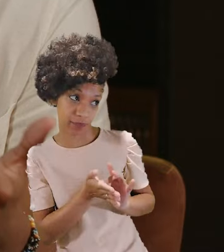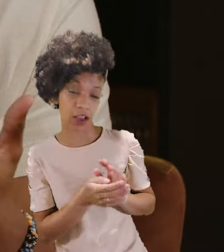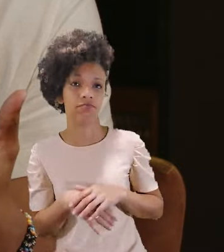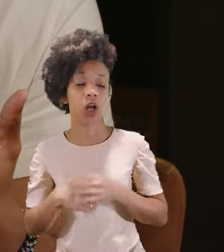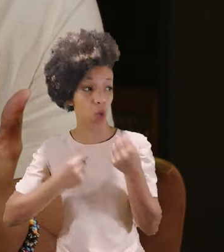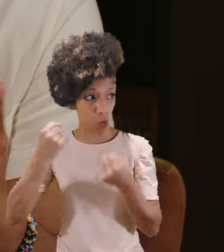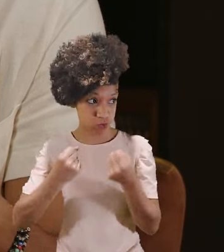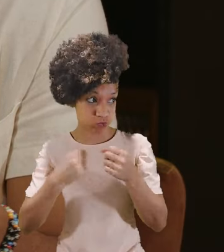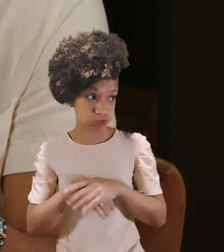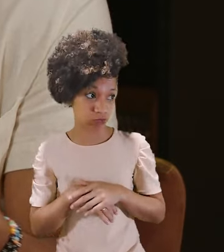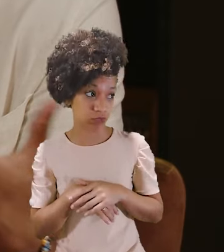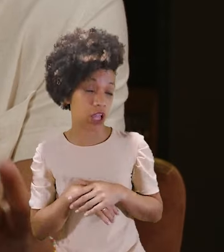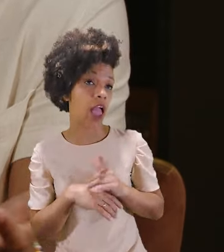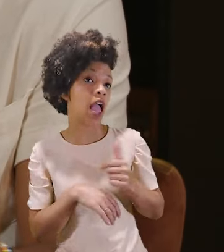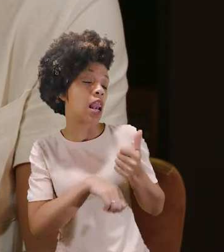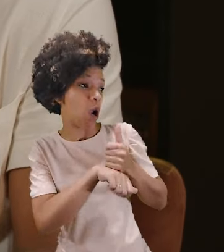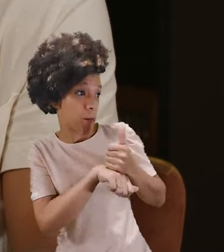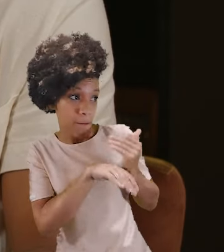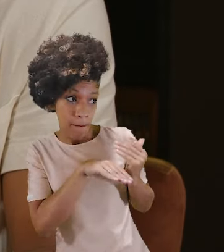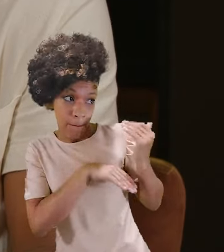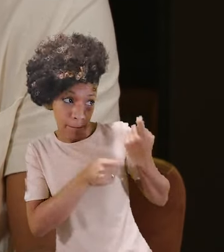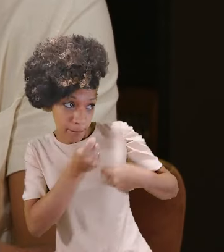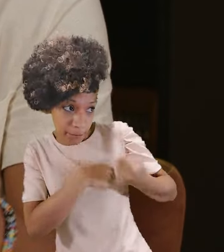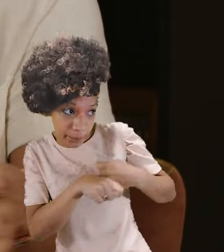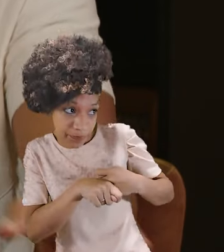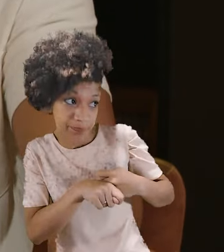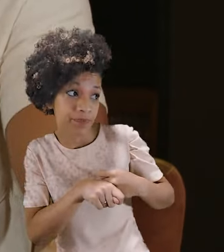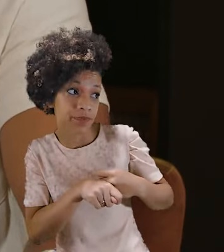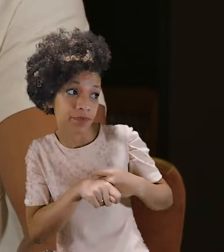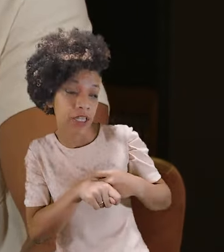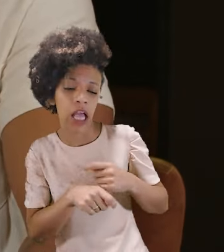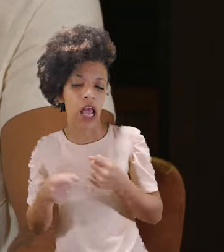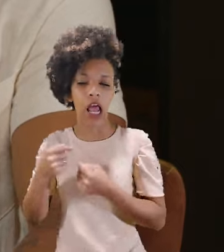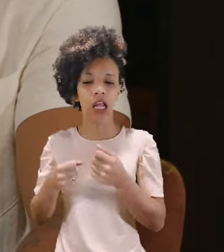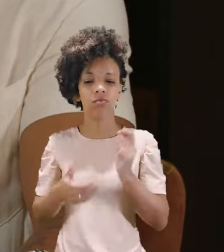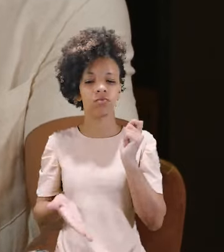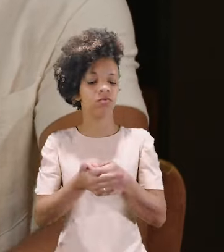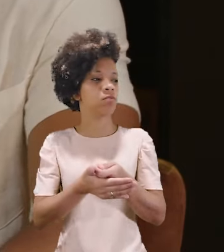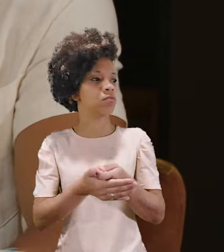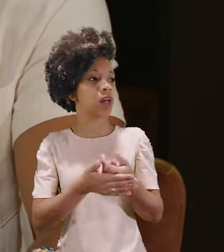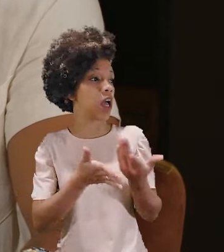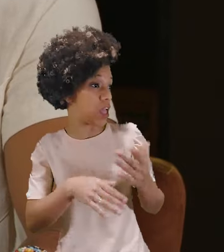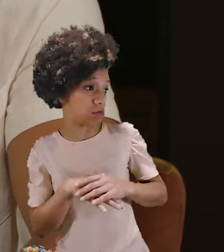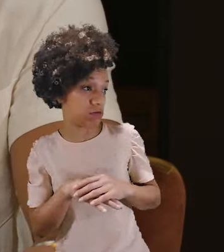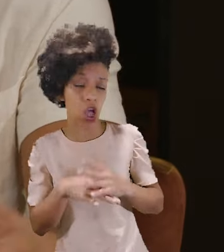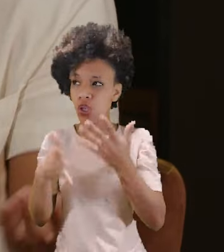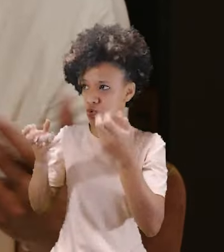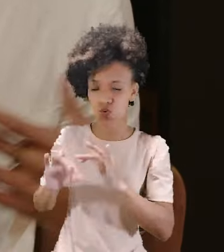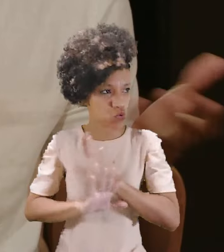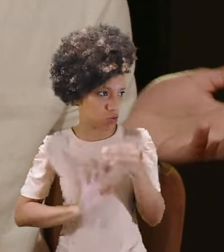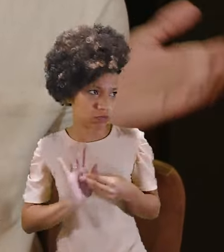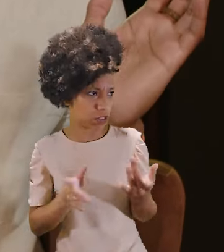cinco Comandante ele ele é um caso mais administrativo do que para prometi piloto entendeu então lhe dar as ordens e os pilotos cumprir